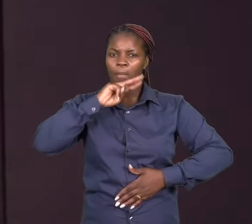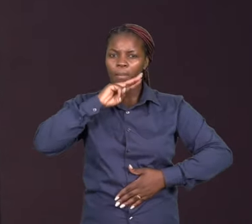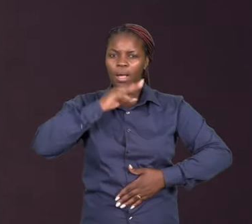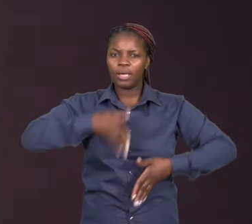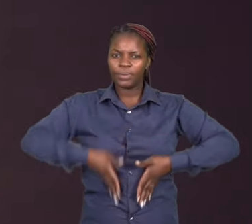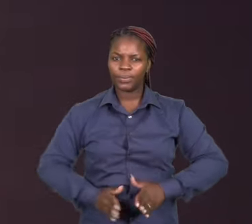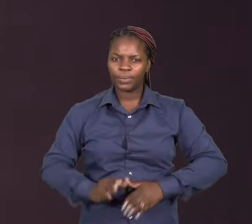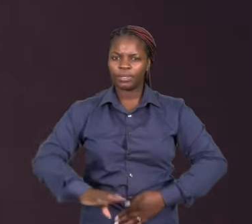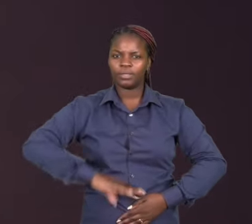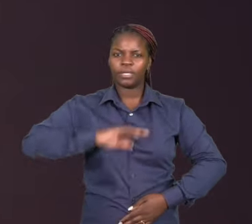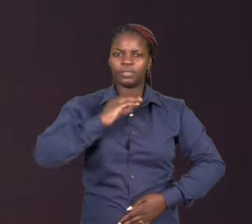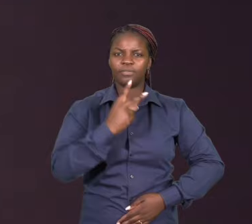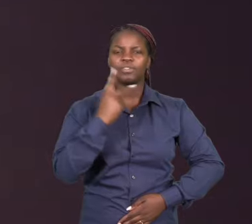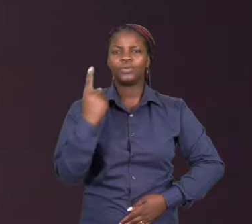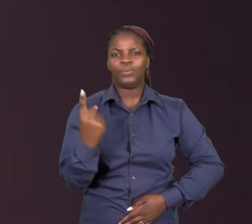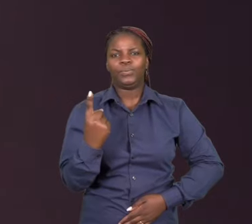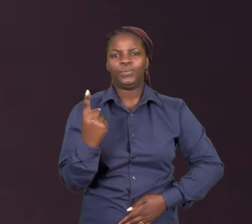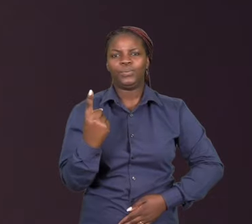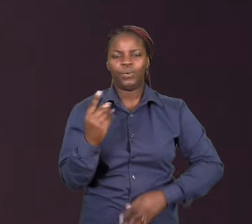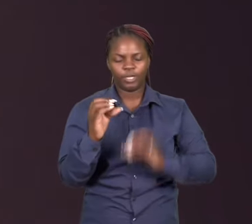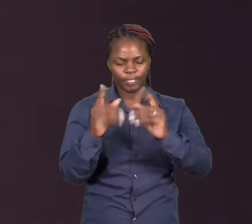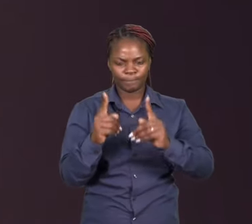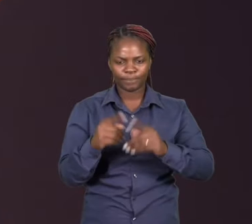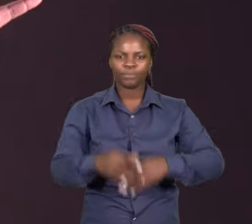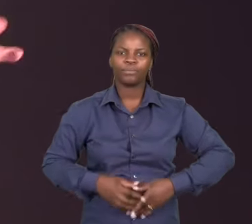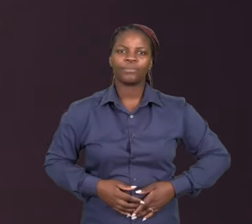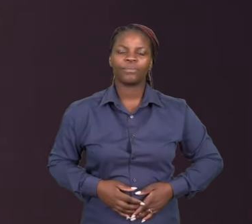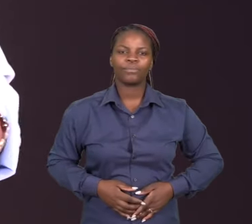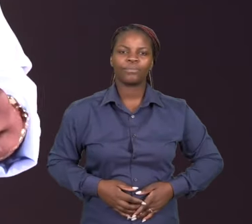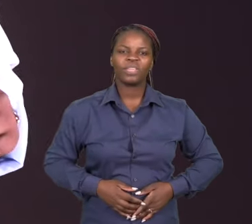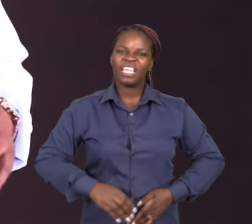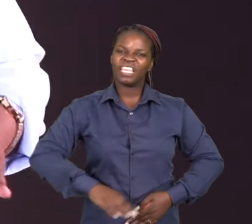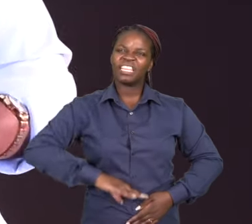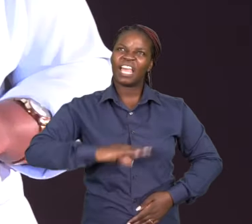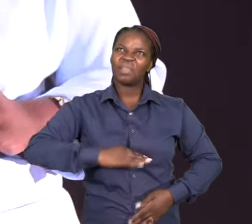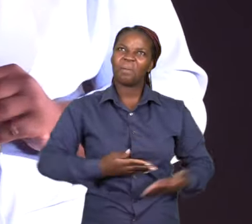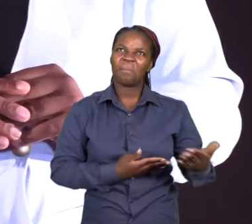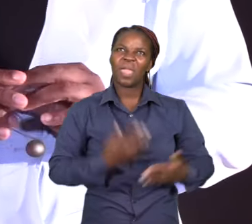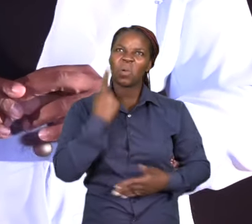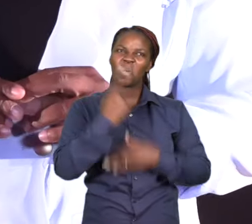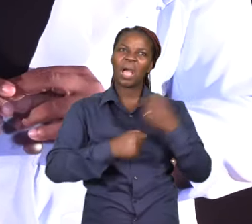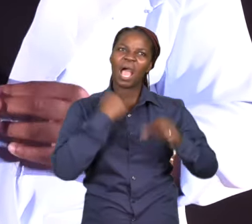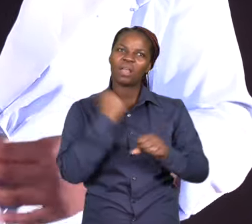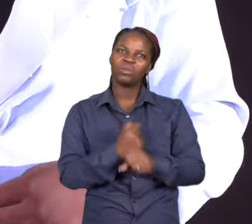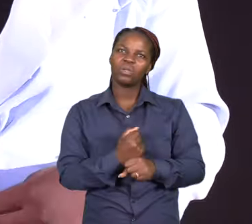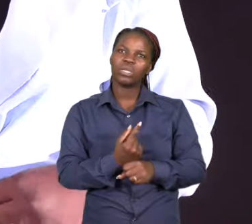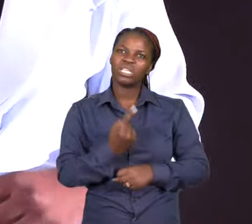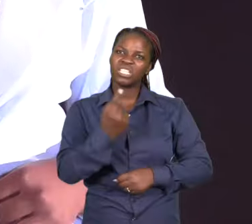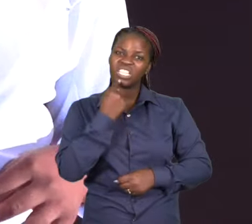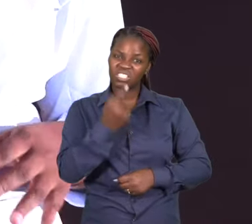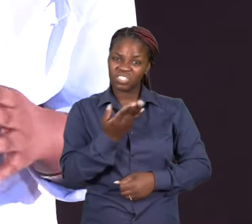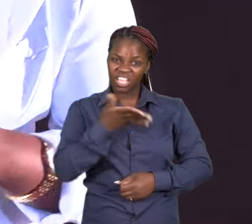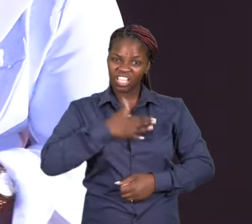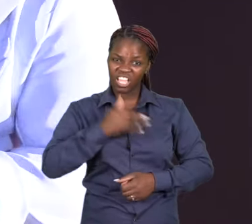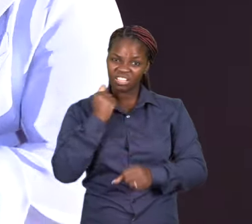as consequências da covid quando seu bebé tinha perto de 1 ano recebe uma aposta para trabalhar em Cabo Delgado